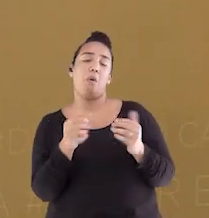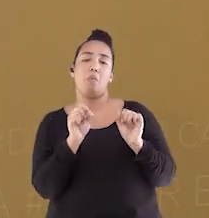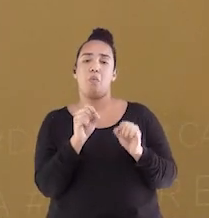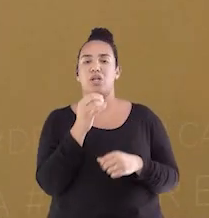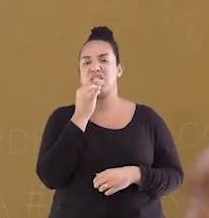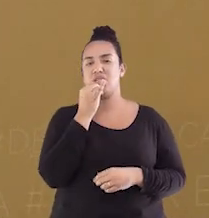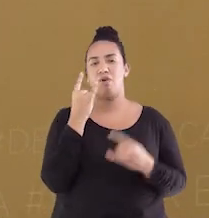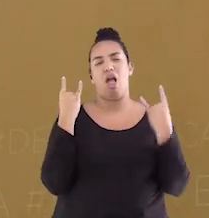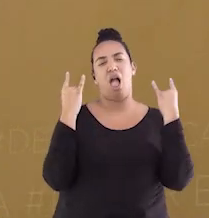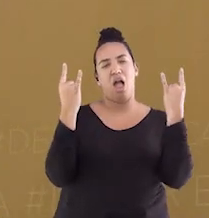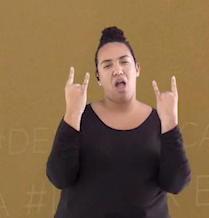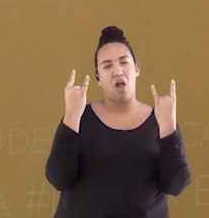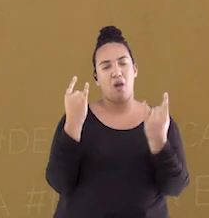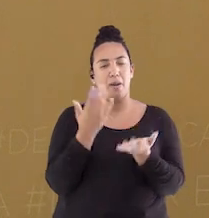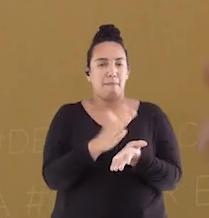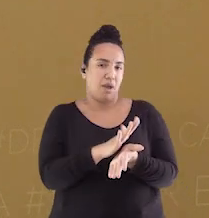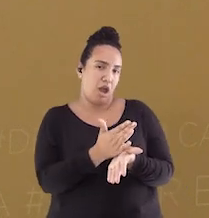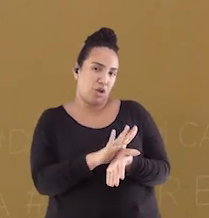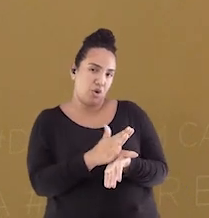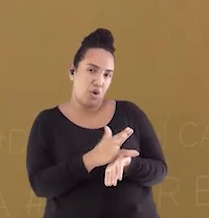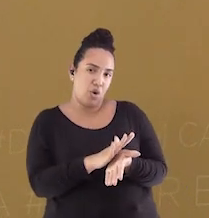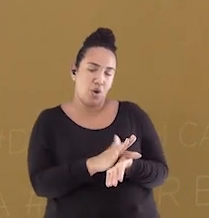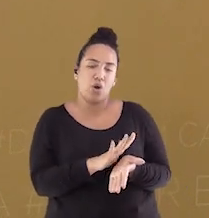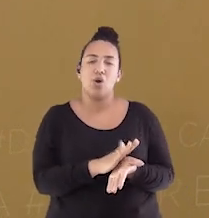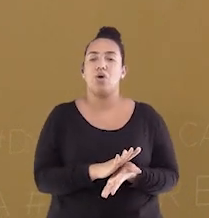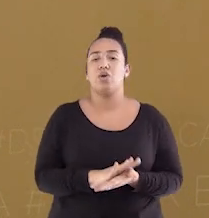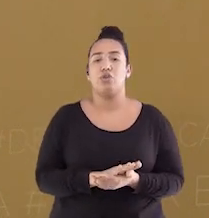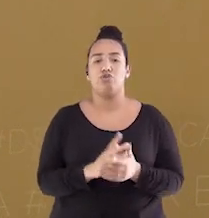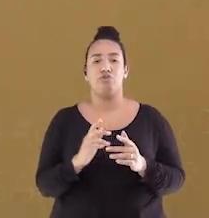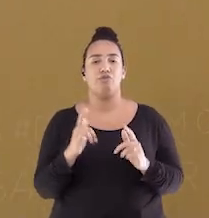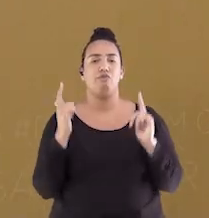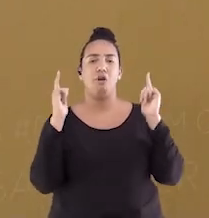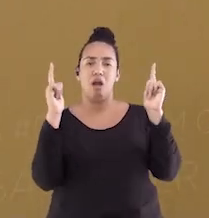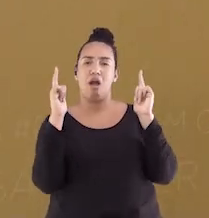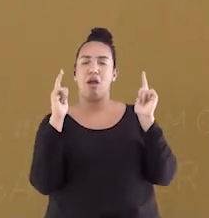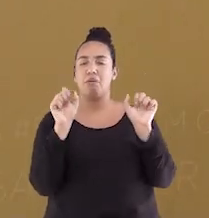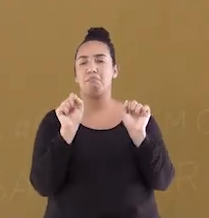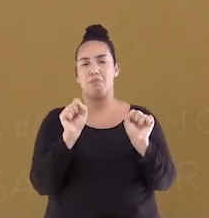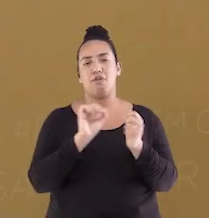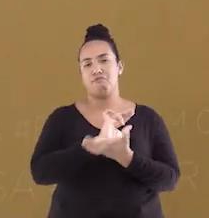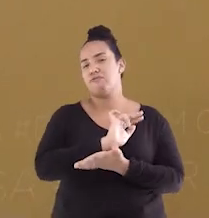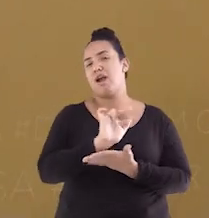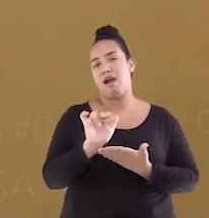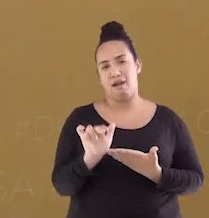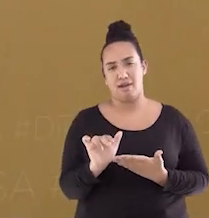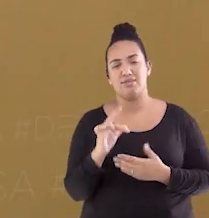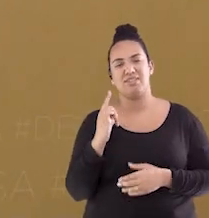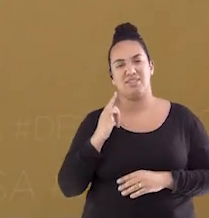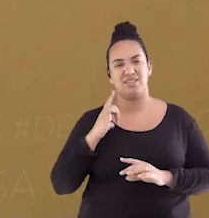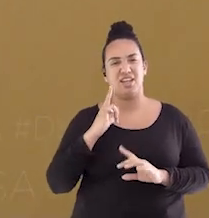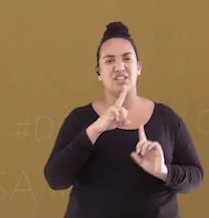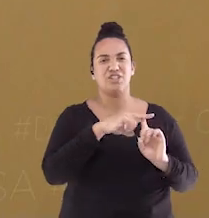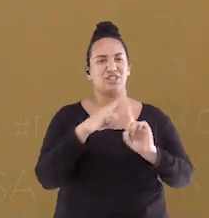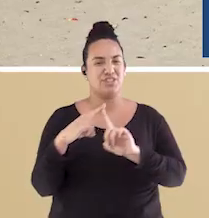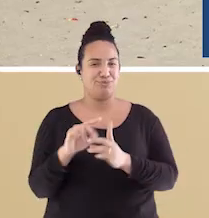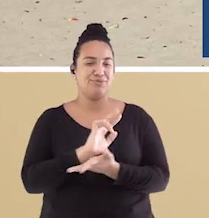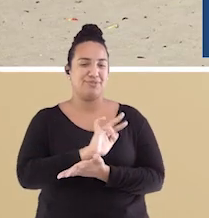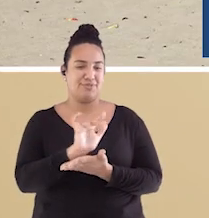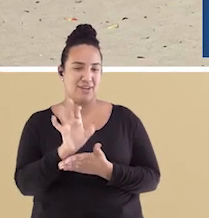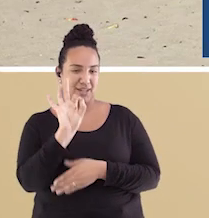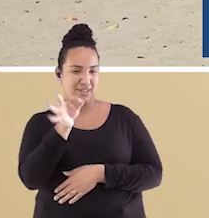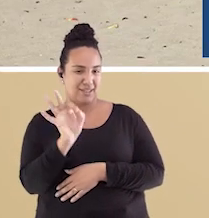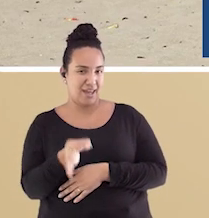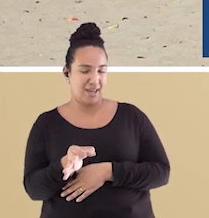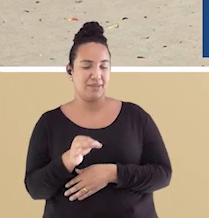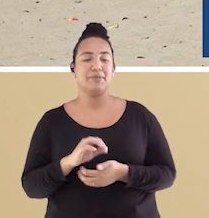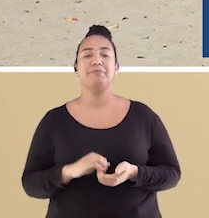rock, sertanejo, pagode, samba, funk, enfim. Tem uma infinidade de estilos que podemos escolher. Uma